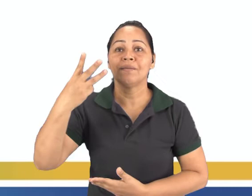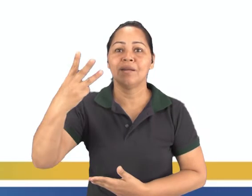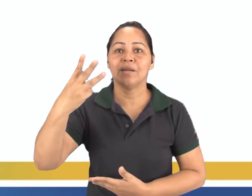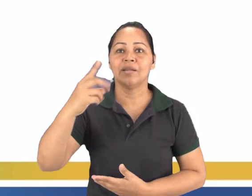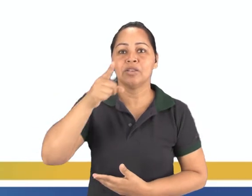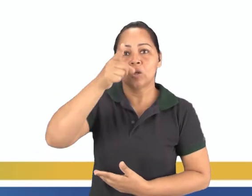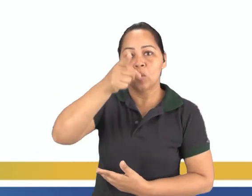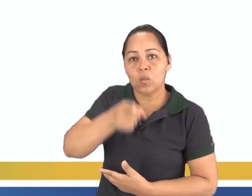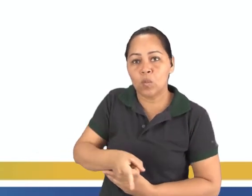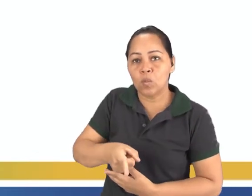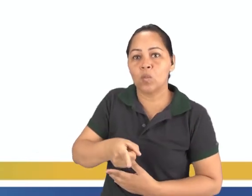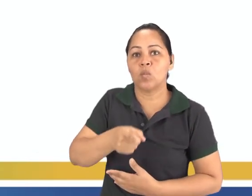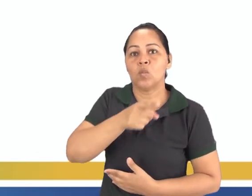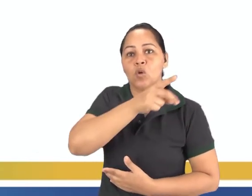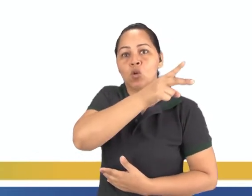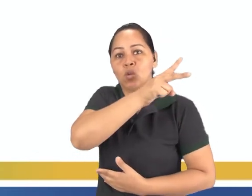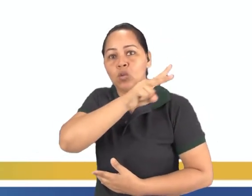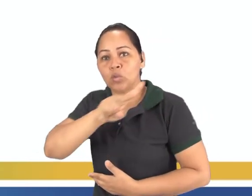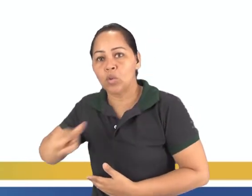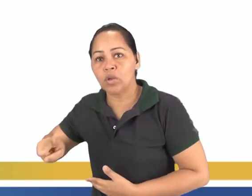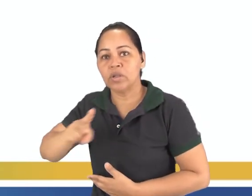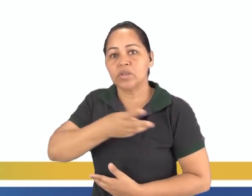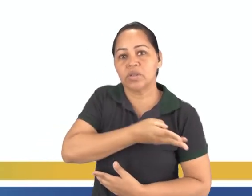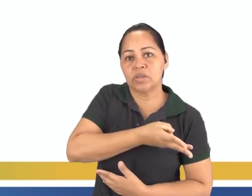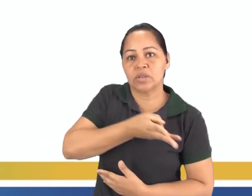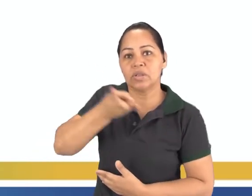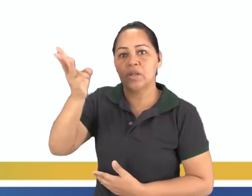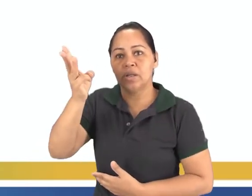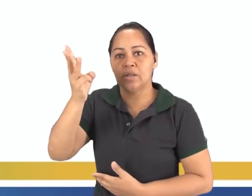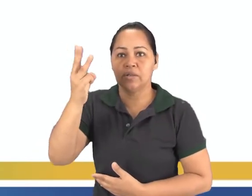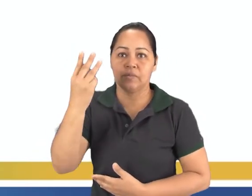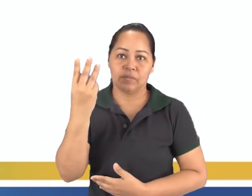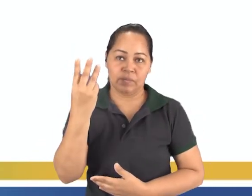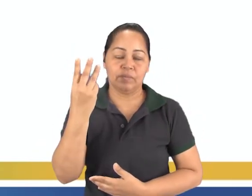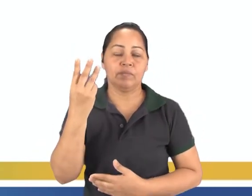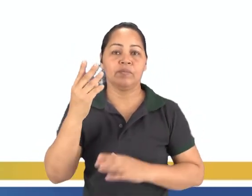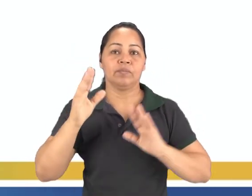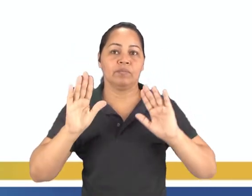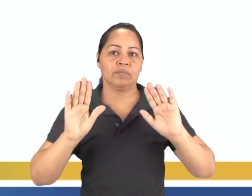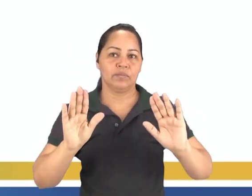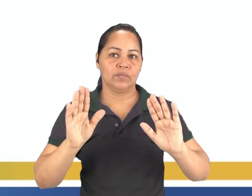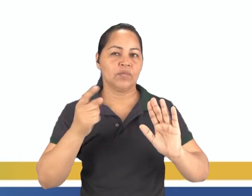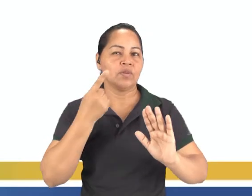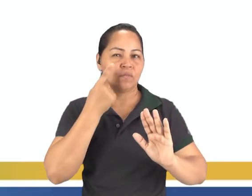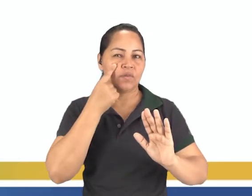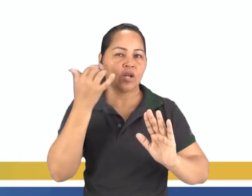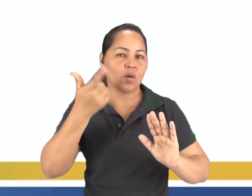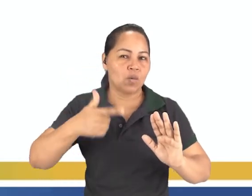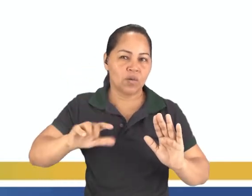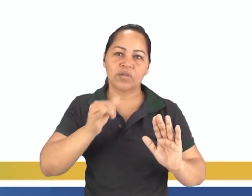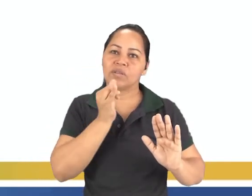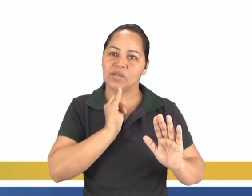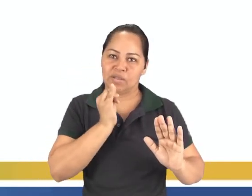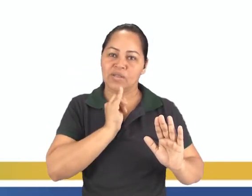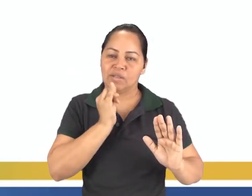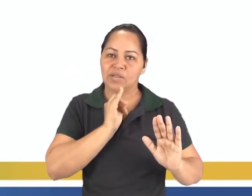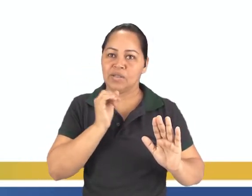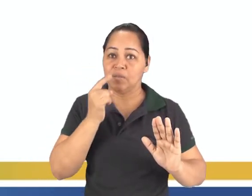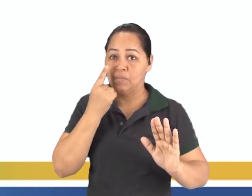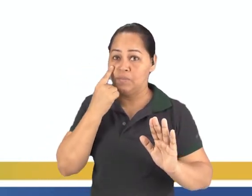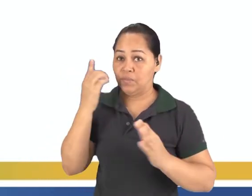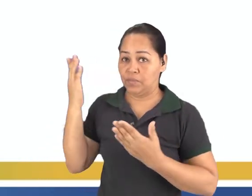desse triângulo. Muito bem. Então, vamos ver mais exemplos de figuras com simetria de